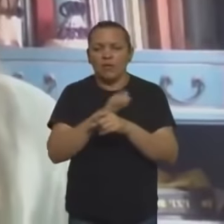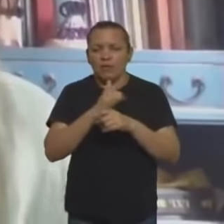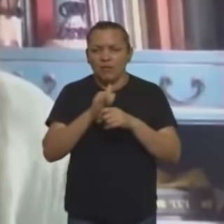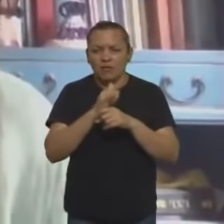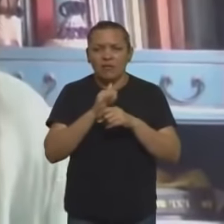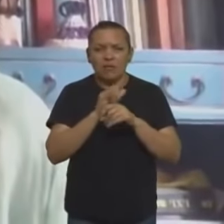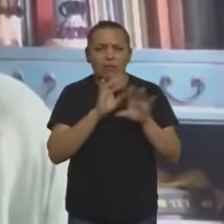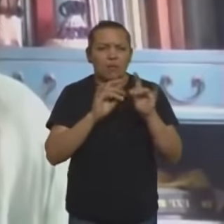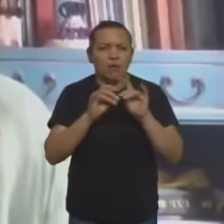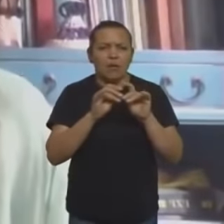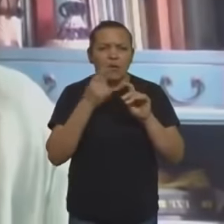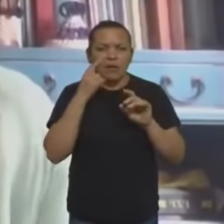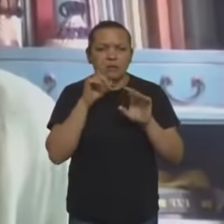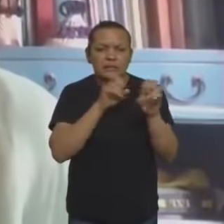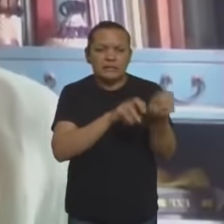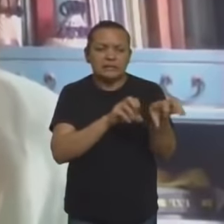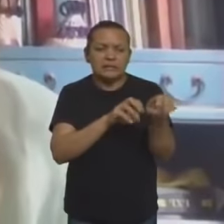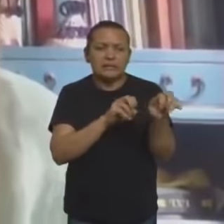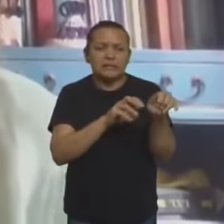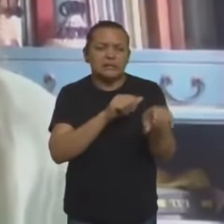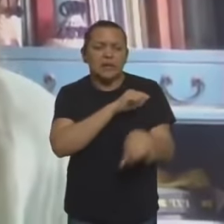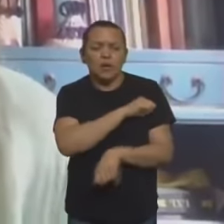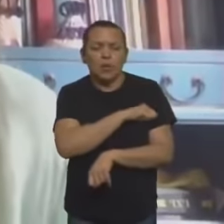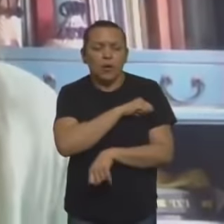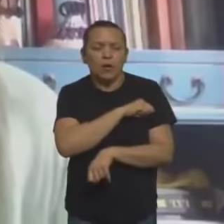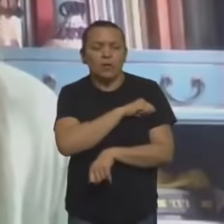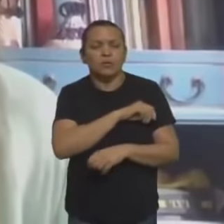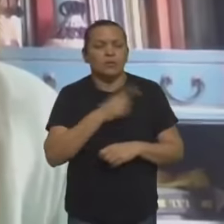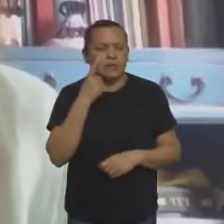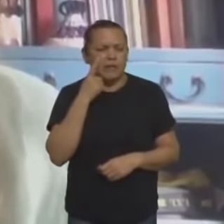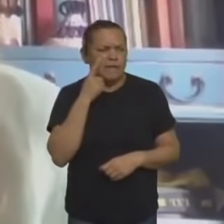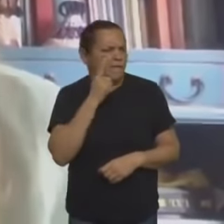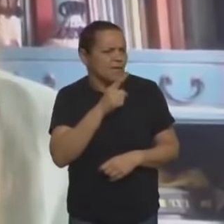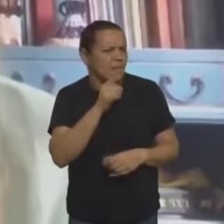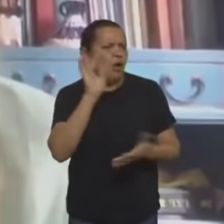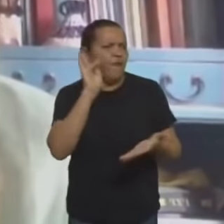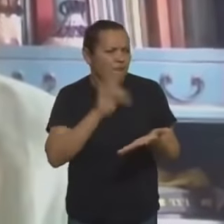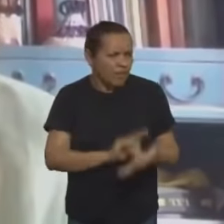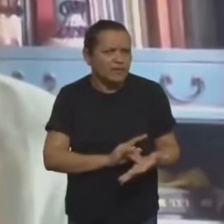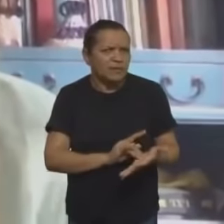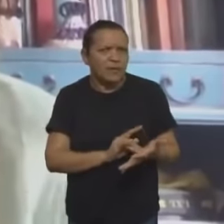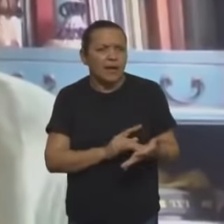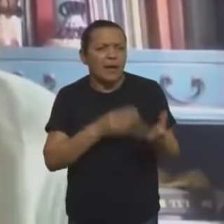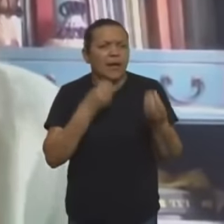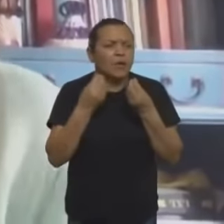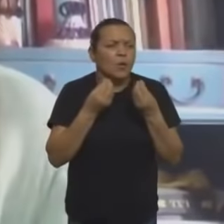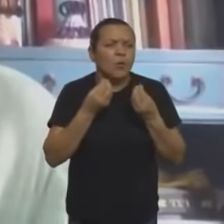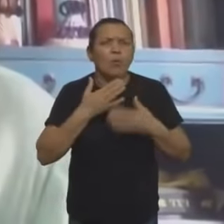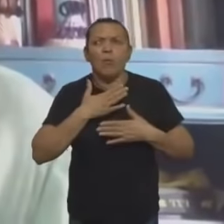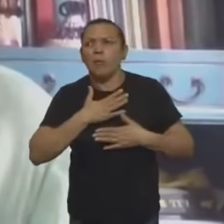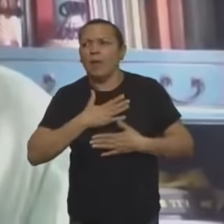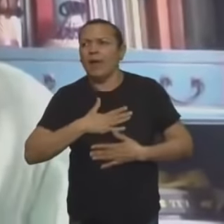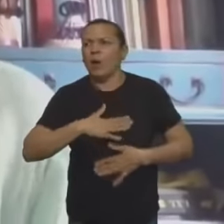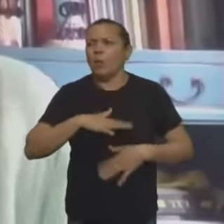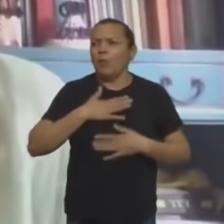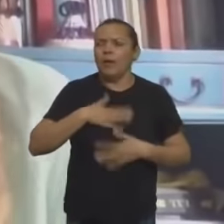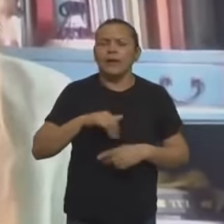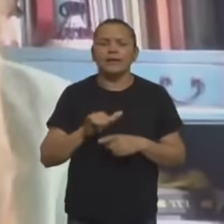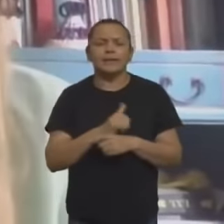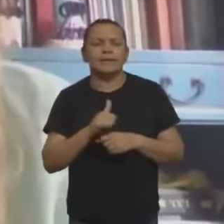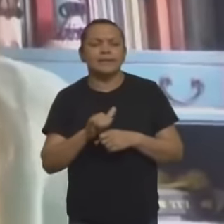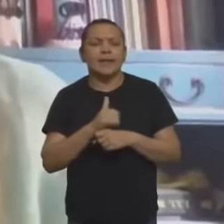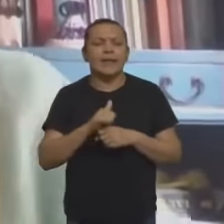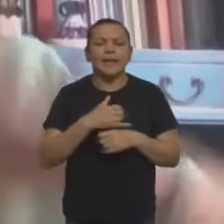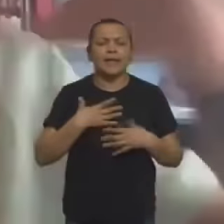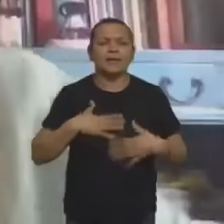concretas. Então, ele vai ensinar de formas concretas como me acalmar, através de estratégias, né? Então,